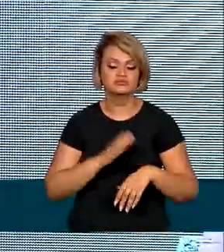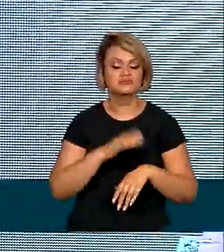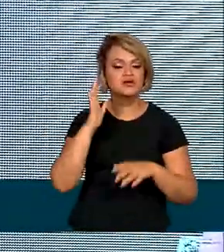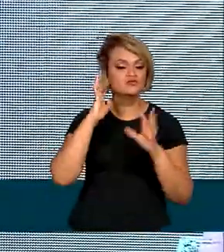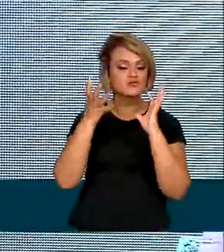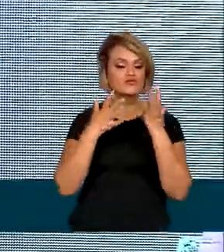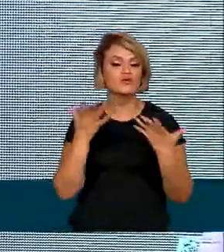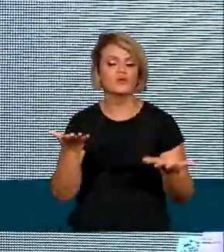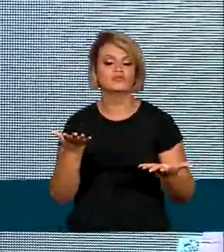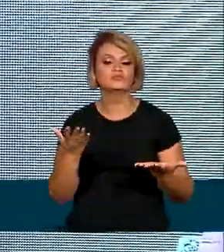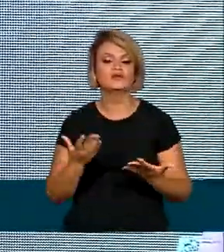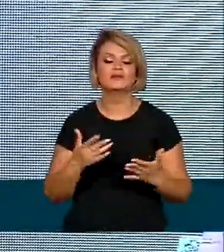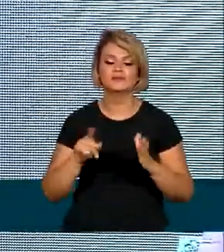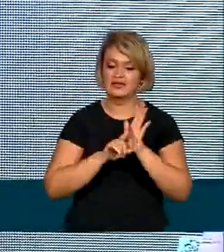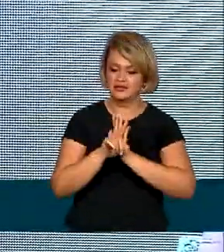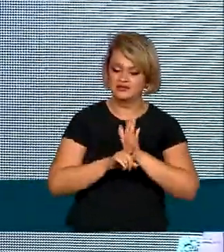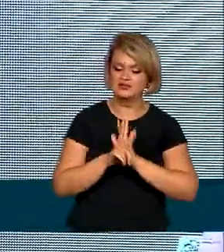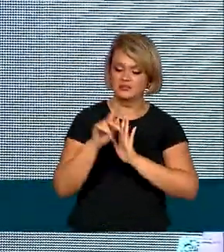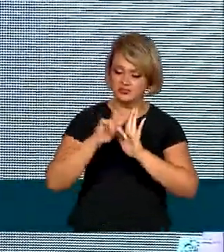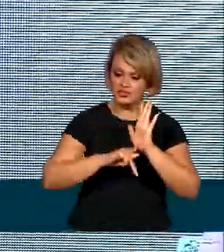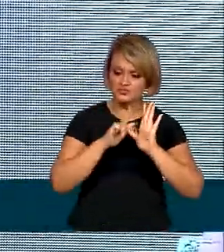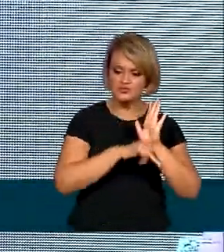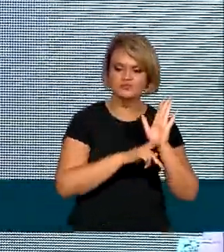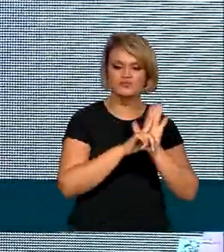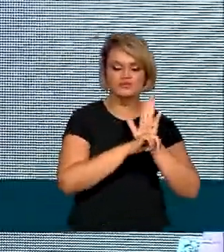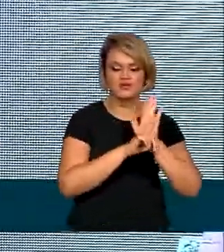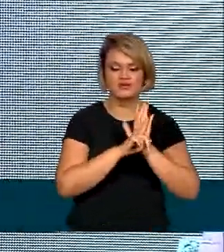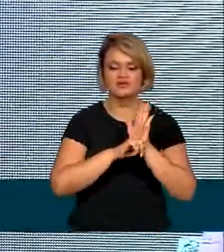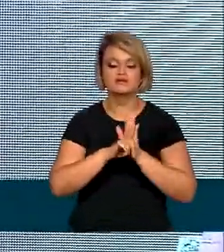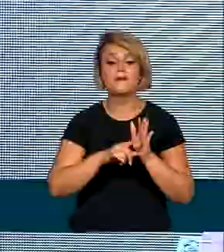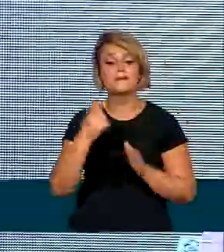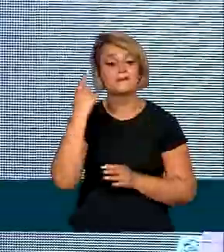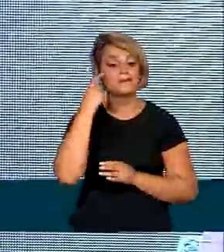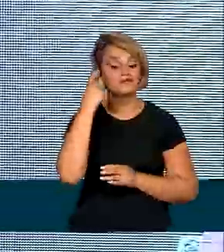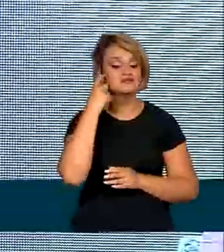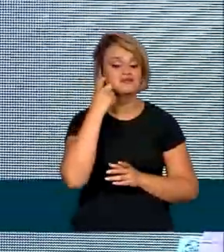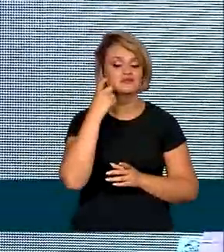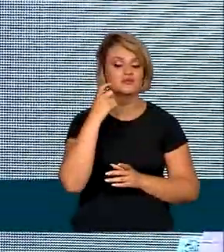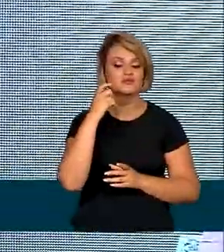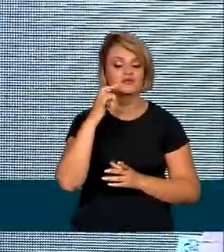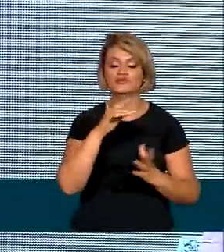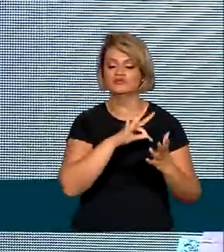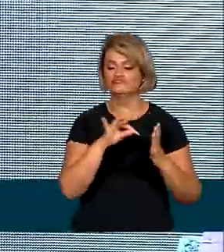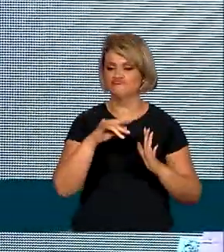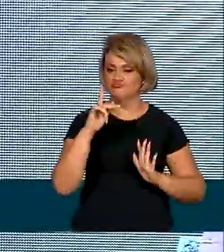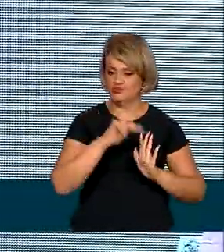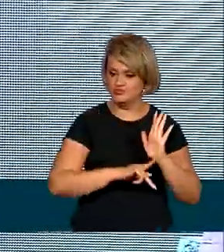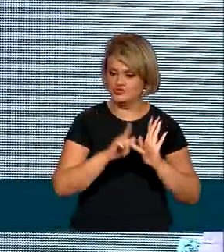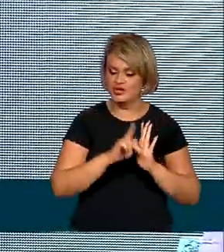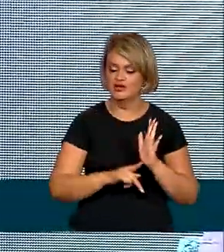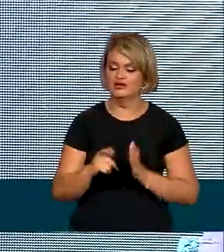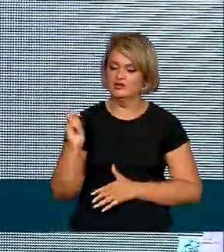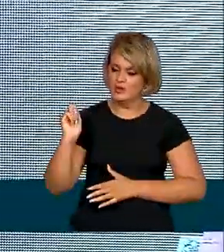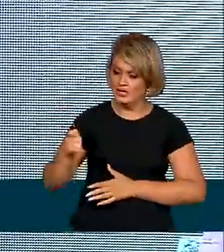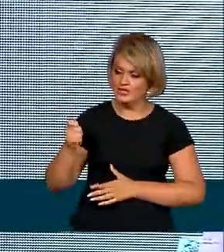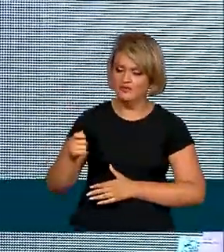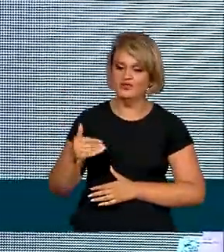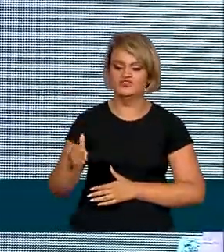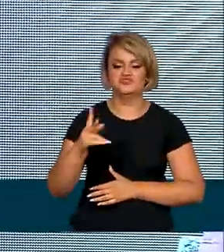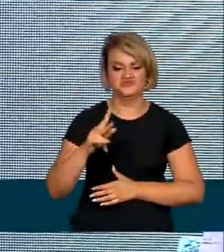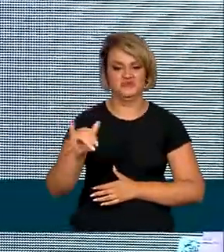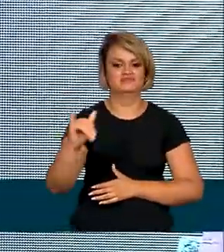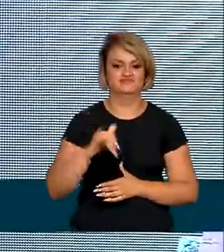desse tempo para análise desse projeto considerando que a carteira de projetos de leilões vai aumentar